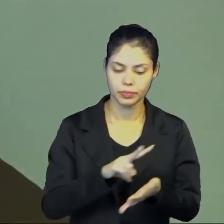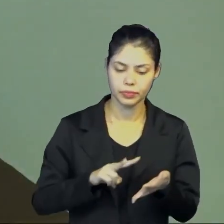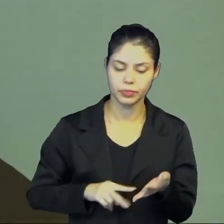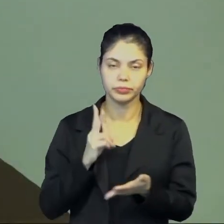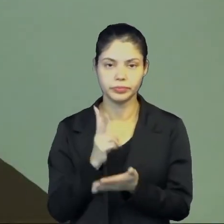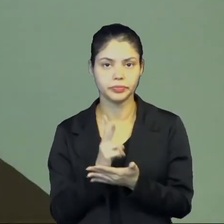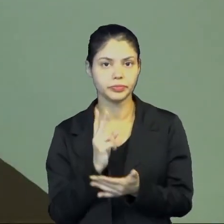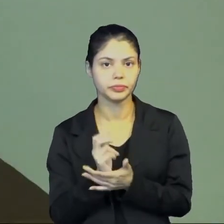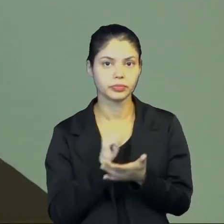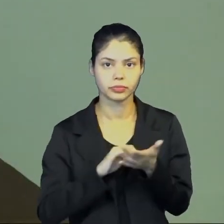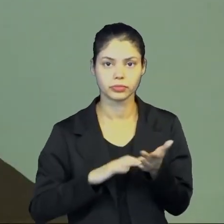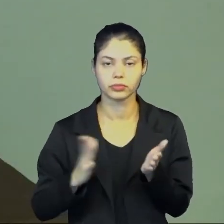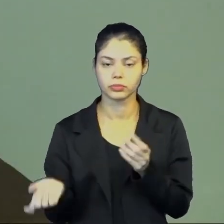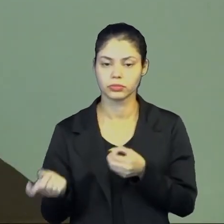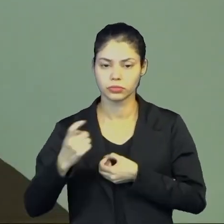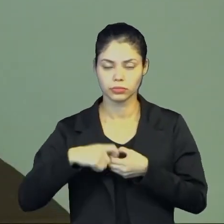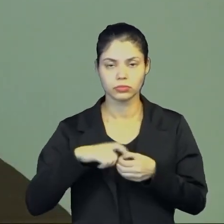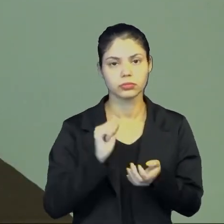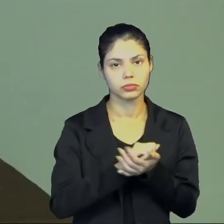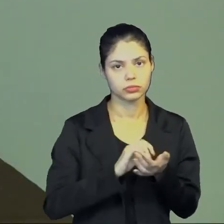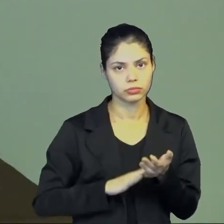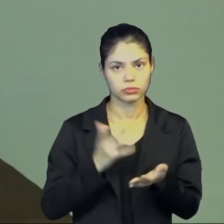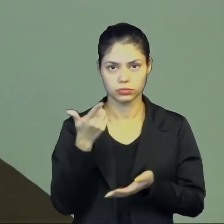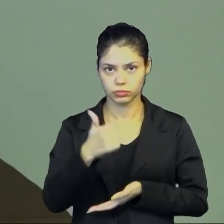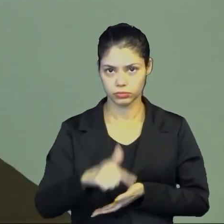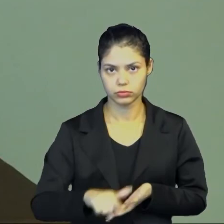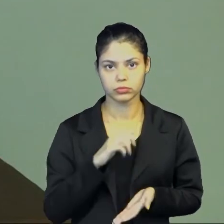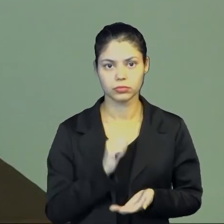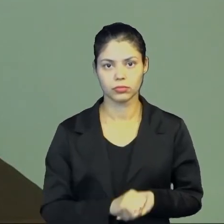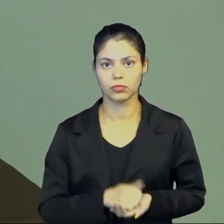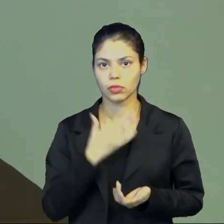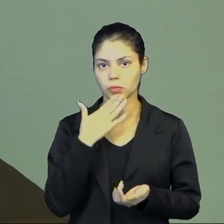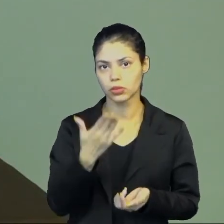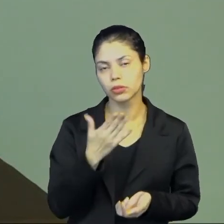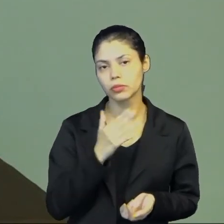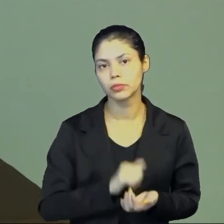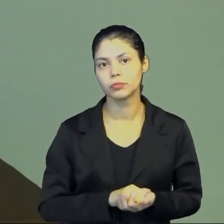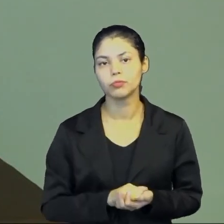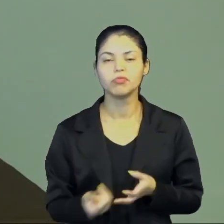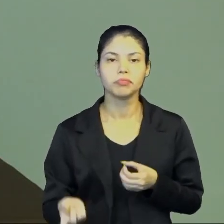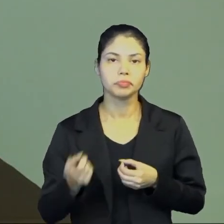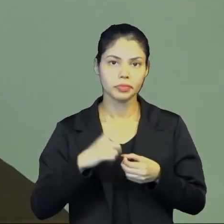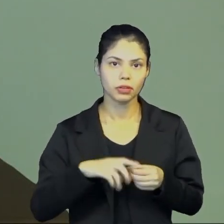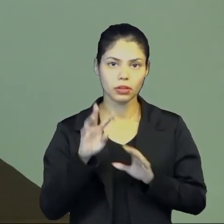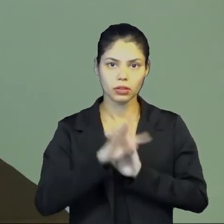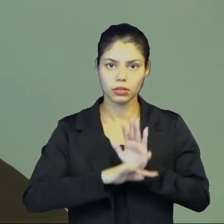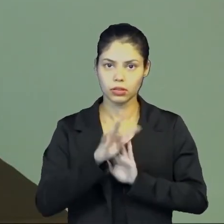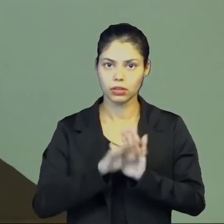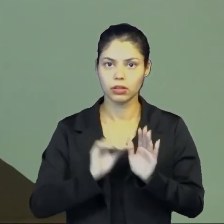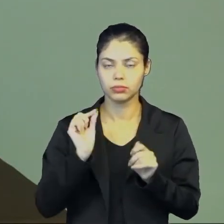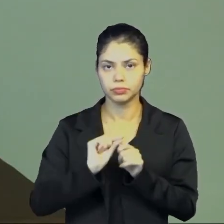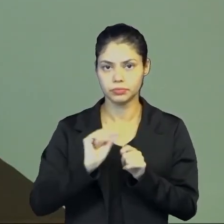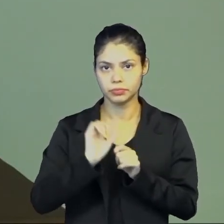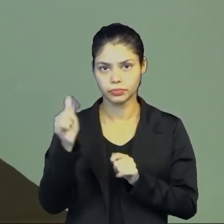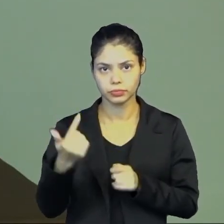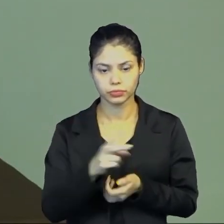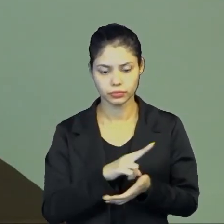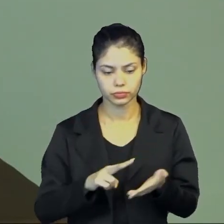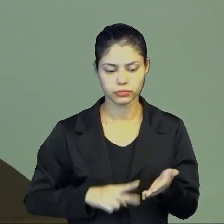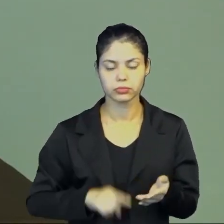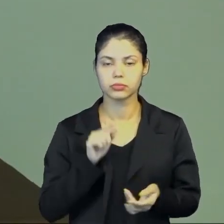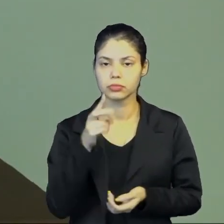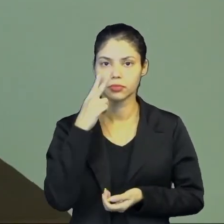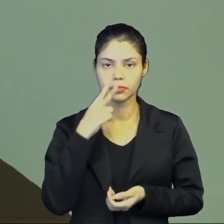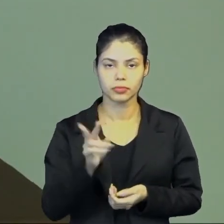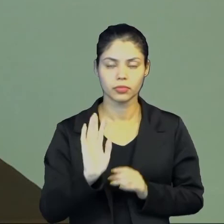Sempre na atividade você volta, faz a leitura da atividade, da questão que está sendo pedida, e volta para o texto e faz outra leitura, para você